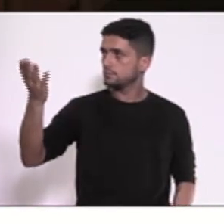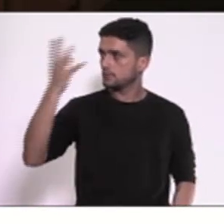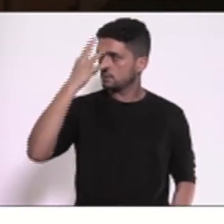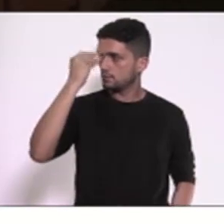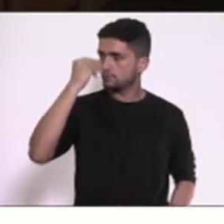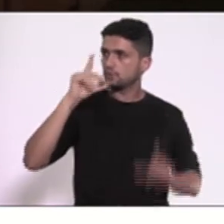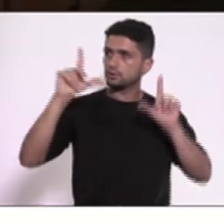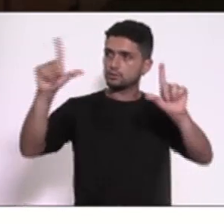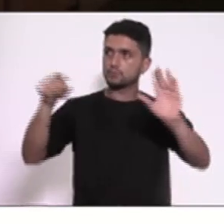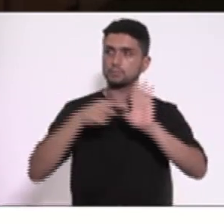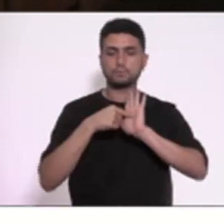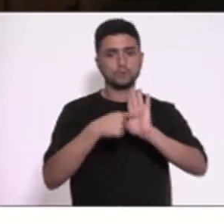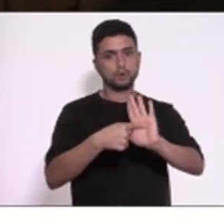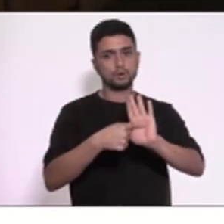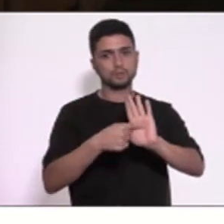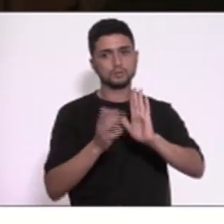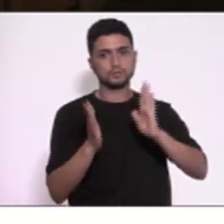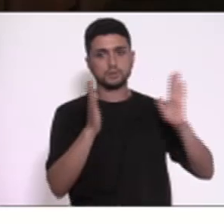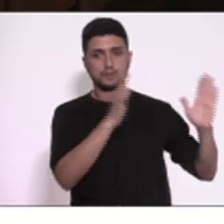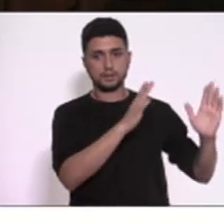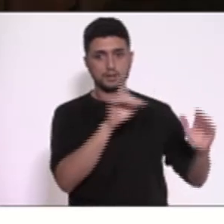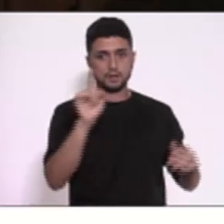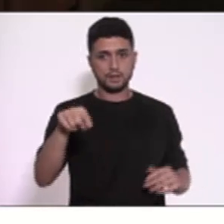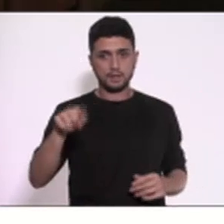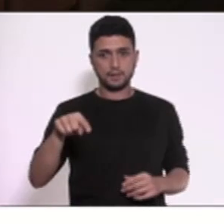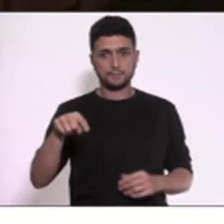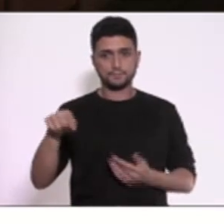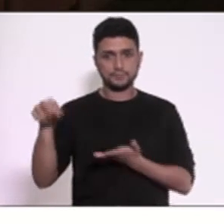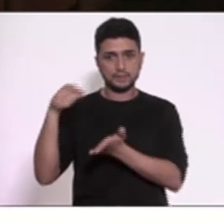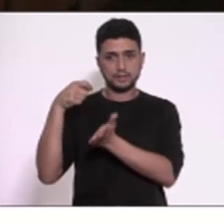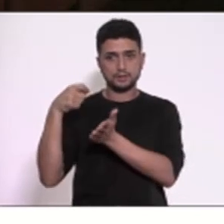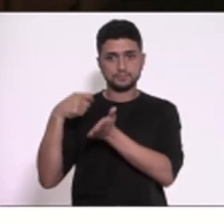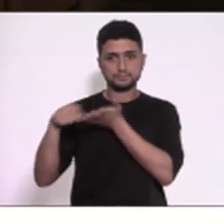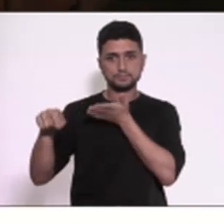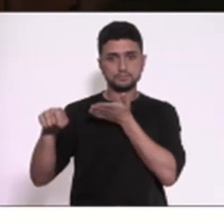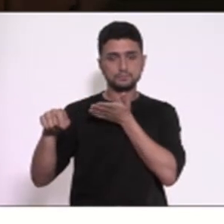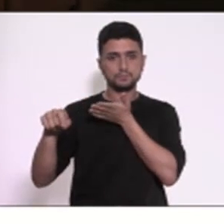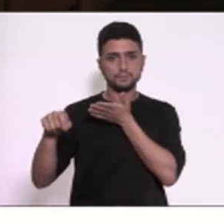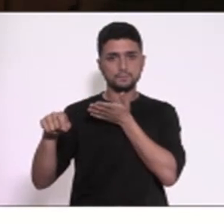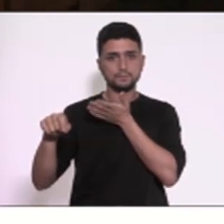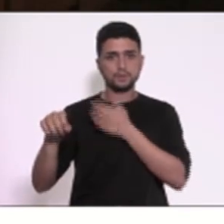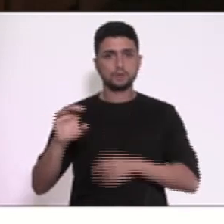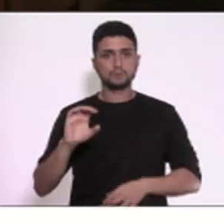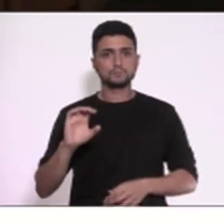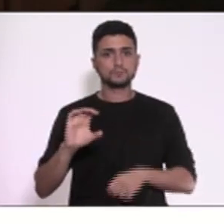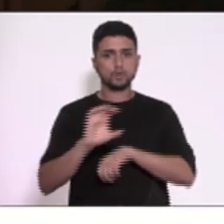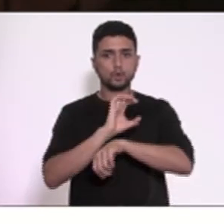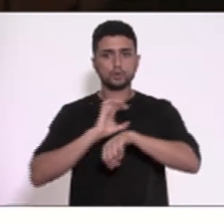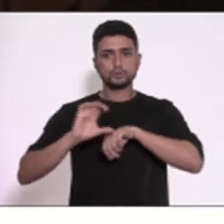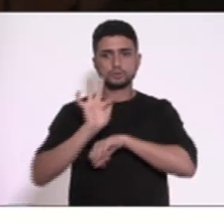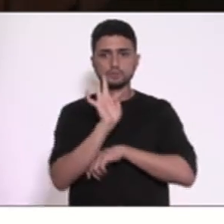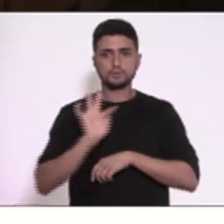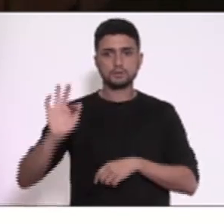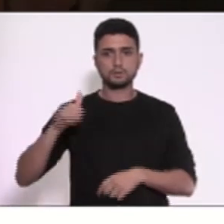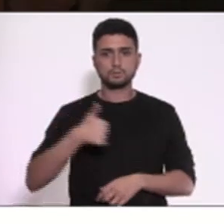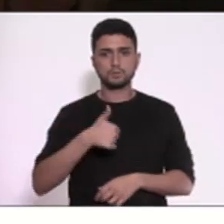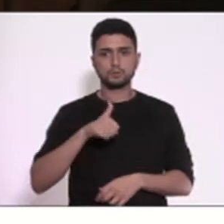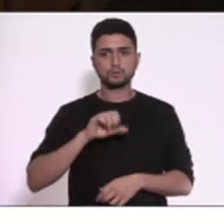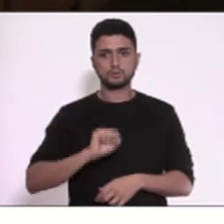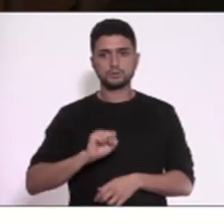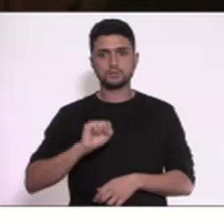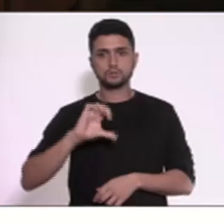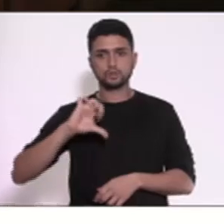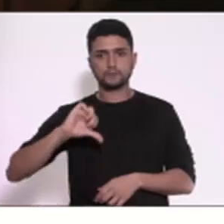explica o quadro aqui do lado, é da assinatura da Constituição Federal de 1891. Repare,